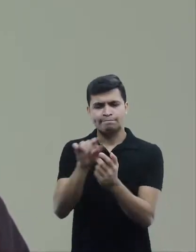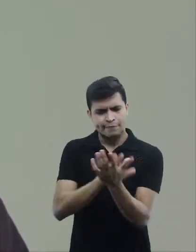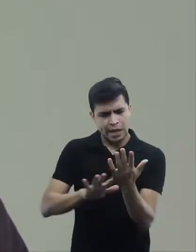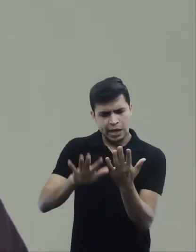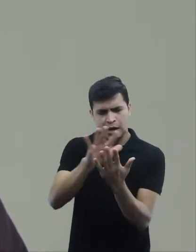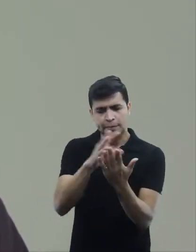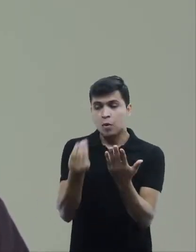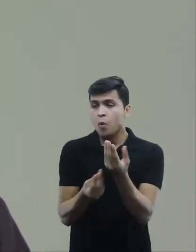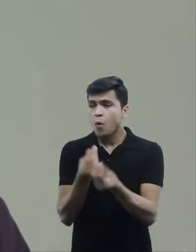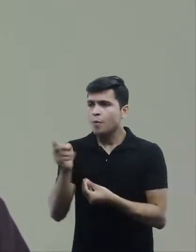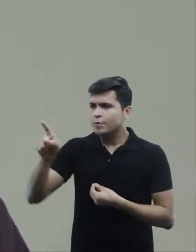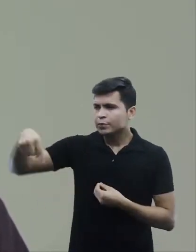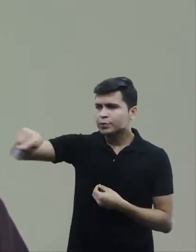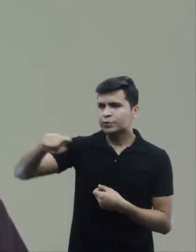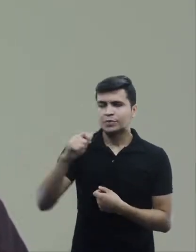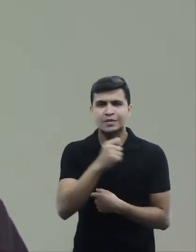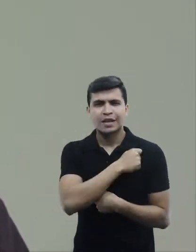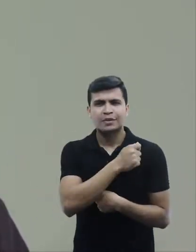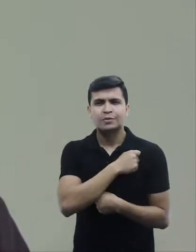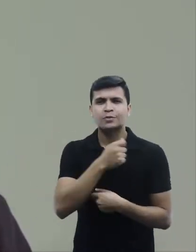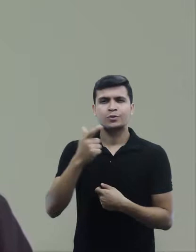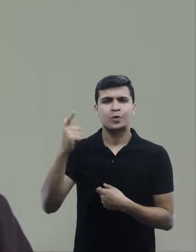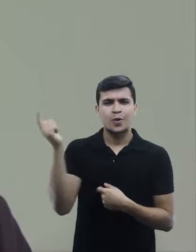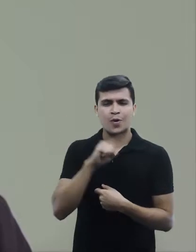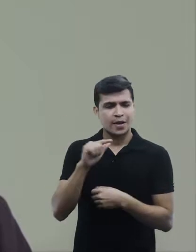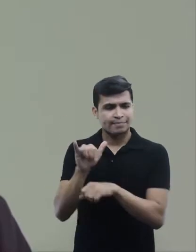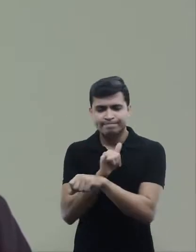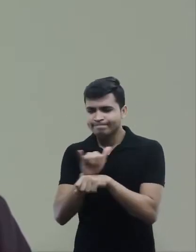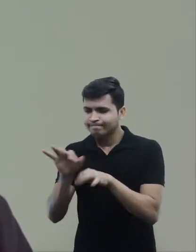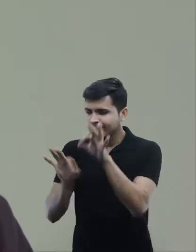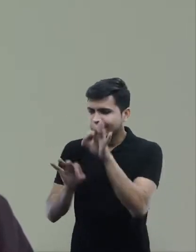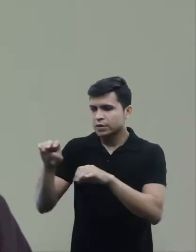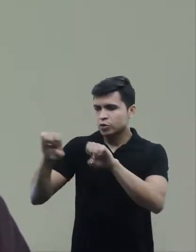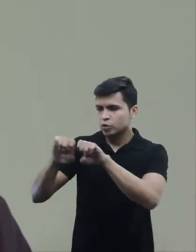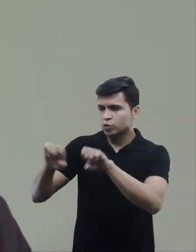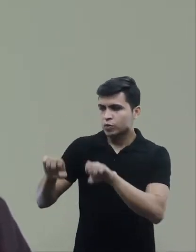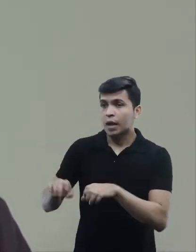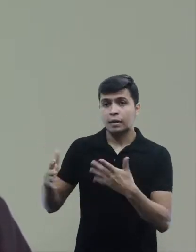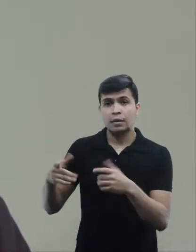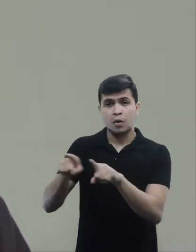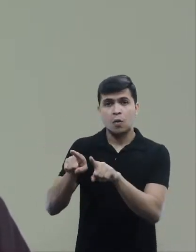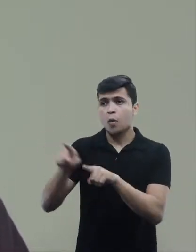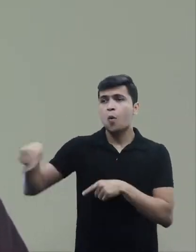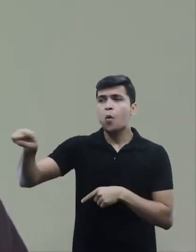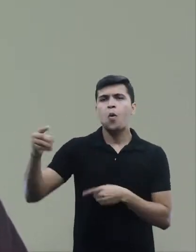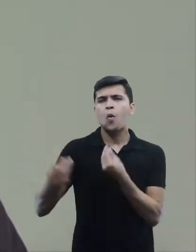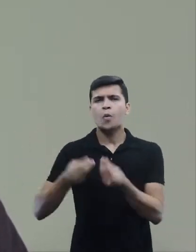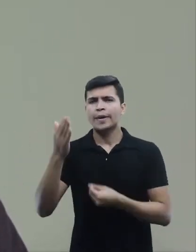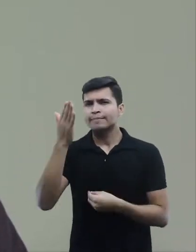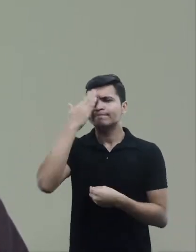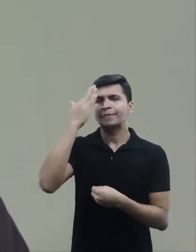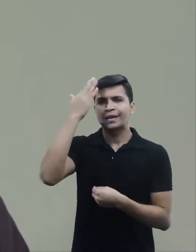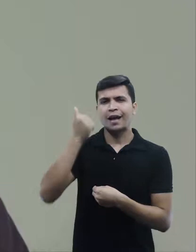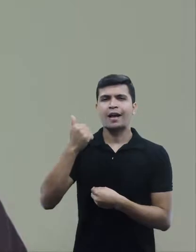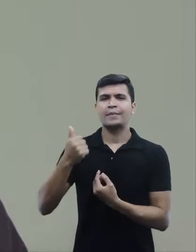costumam desempenhar cada uma das habilidades na vida e o quão bem eles acreditam ser capazes de dominar essas